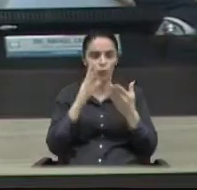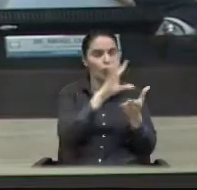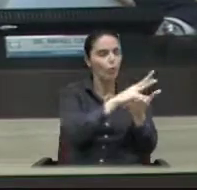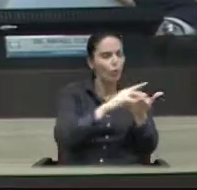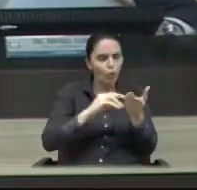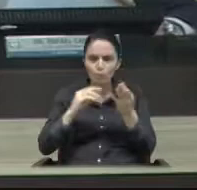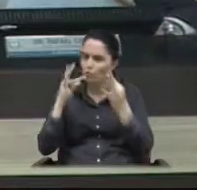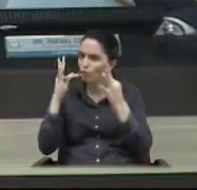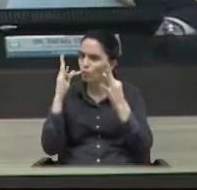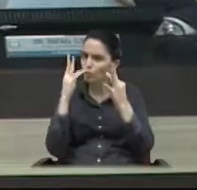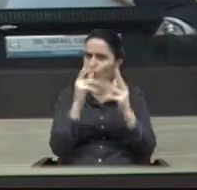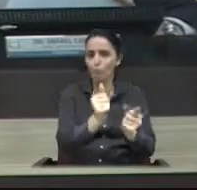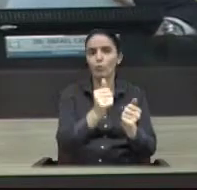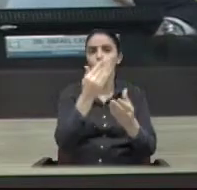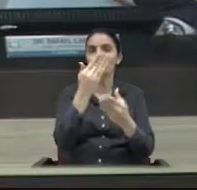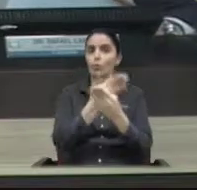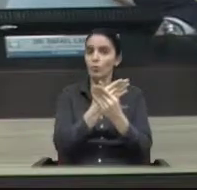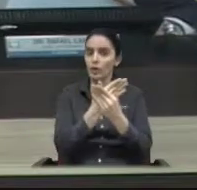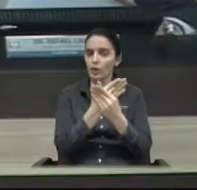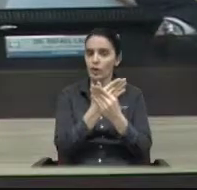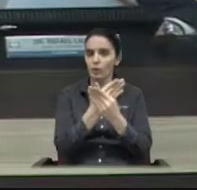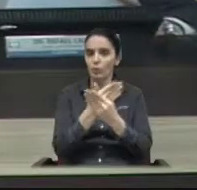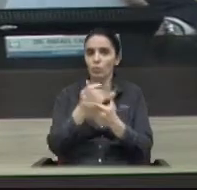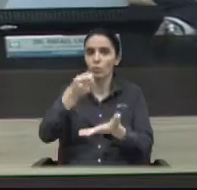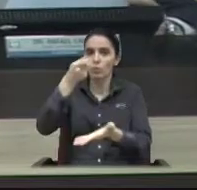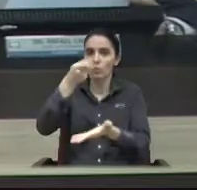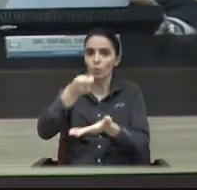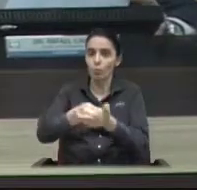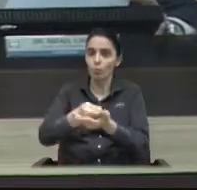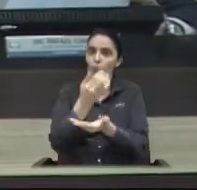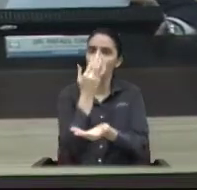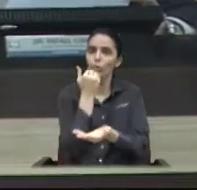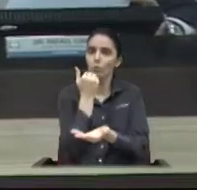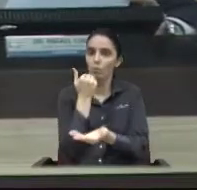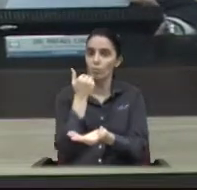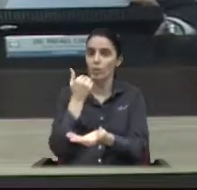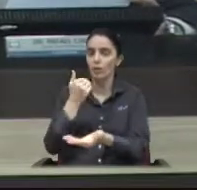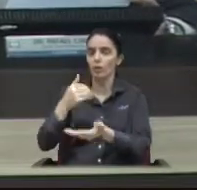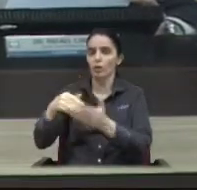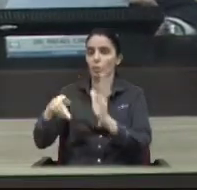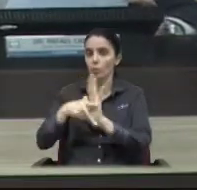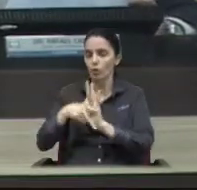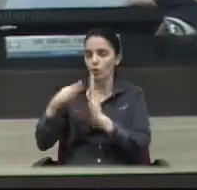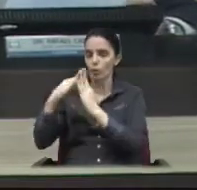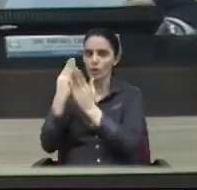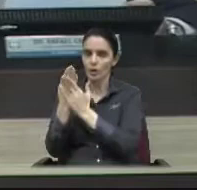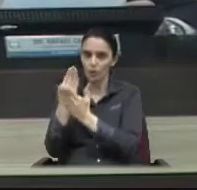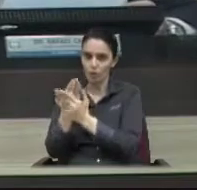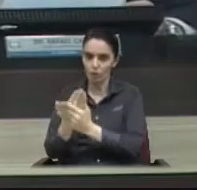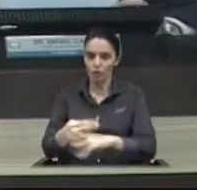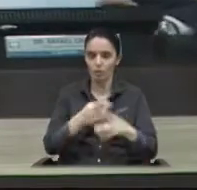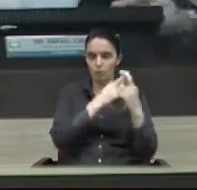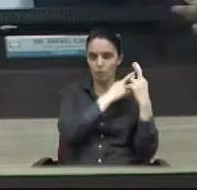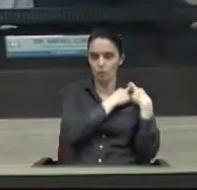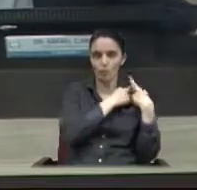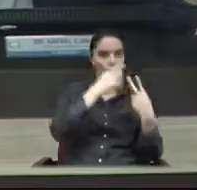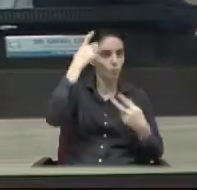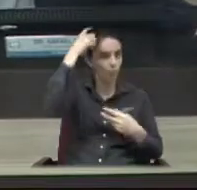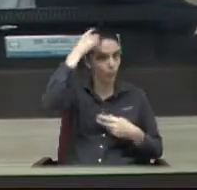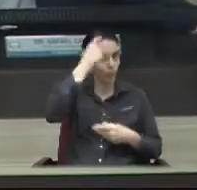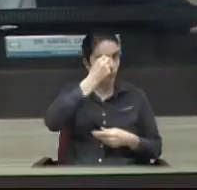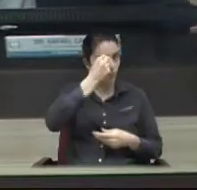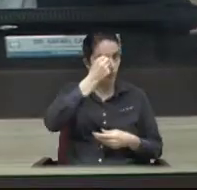de limeira a aquisição de alimentos para atendimento na merenda escolar no município o vereador anderson connelly pereira